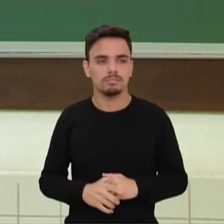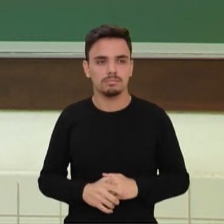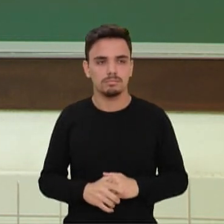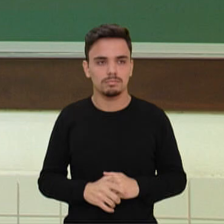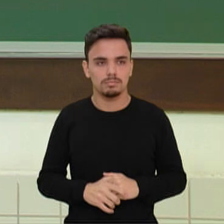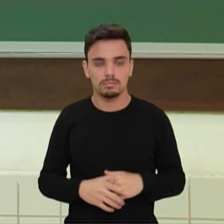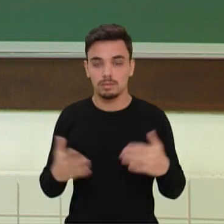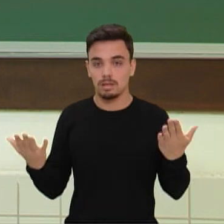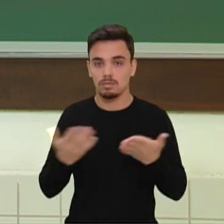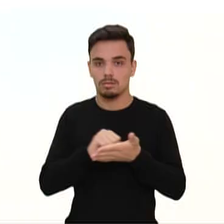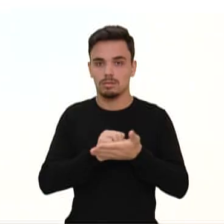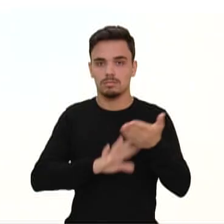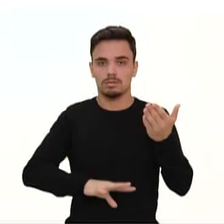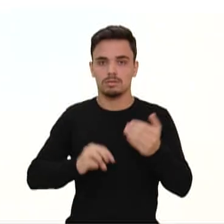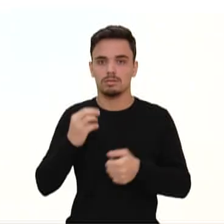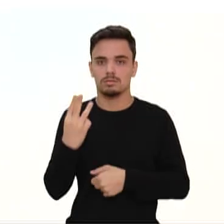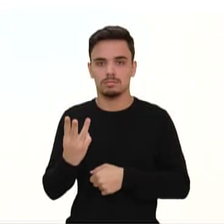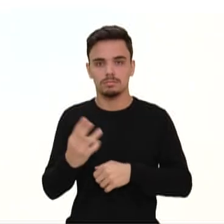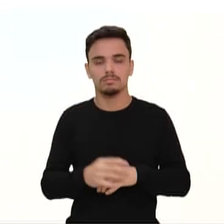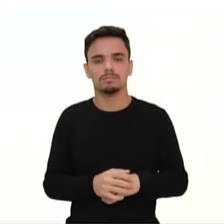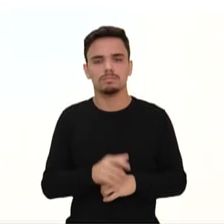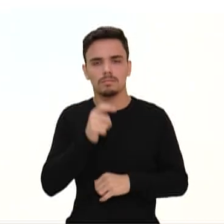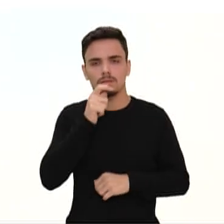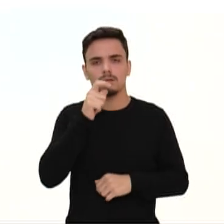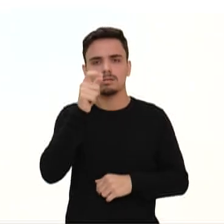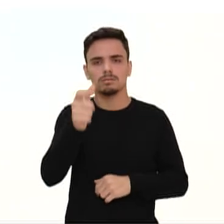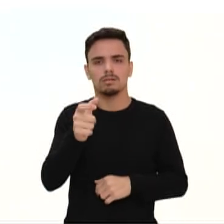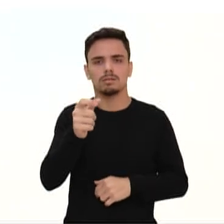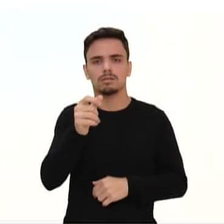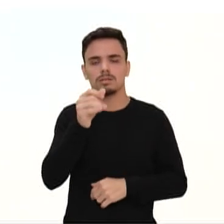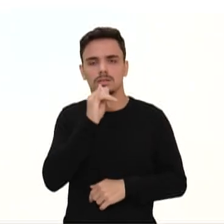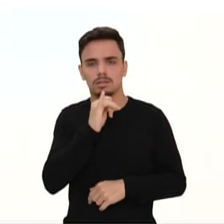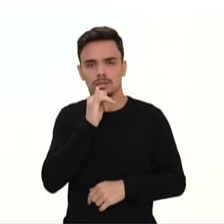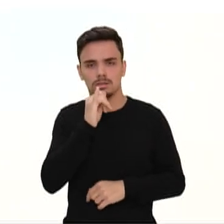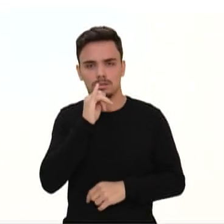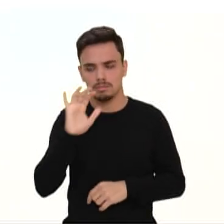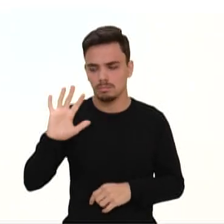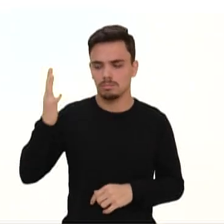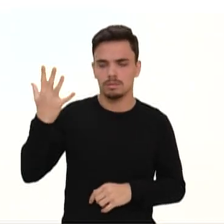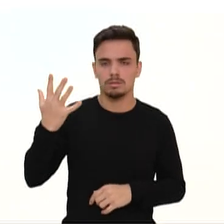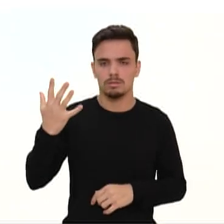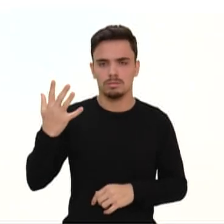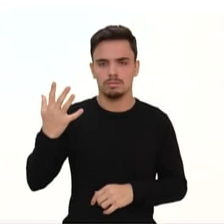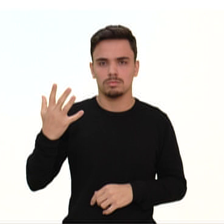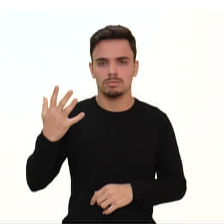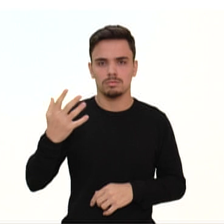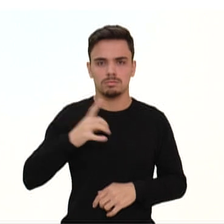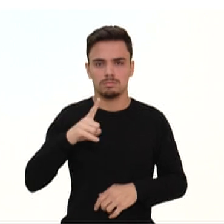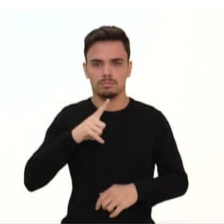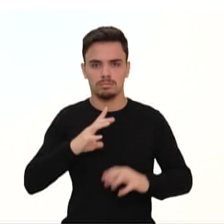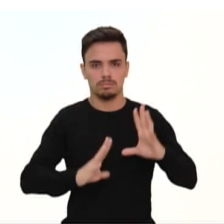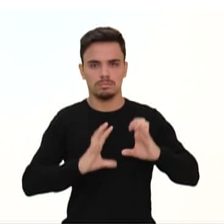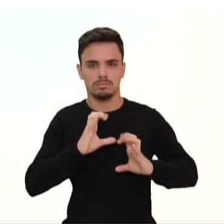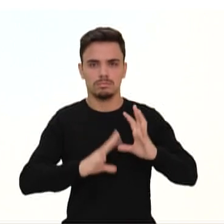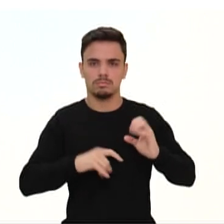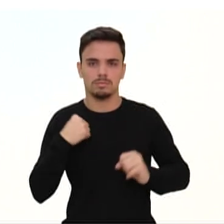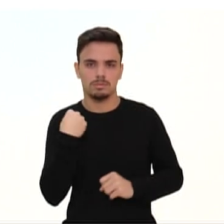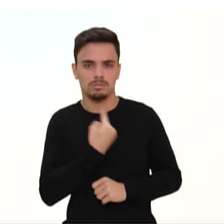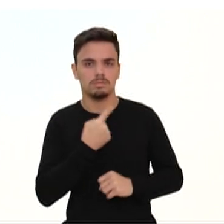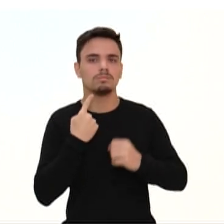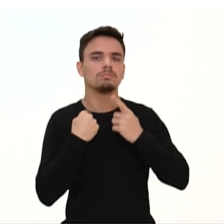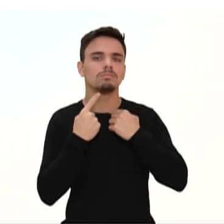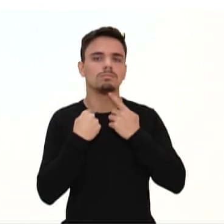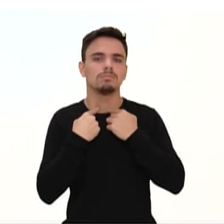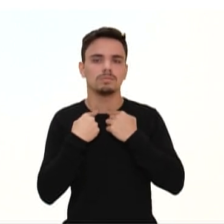Agora o exercício número 3. Cite exemplos de situações em que há conflito entre os nossos